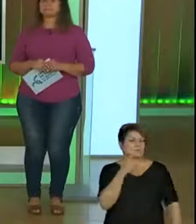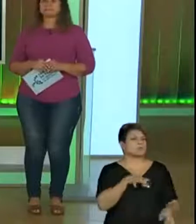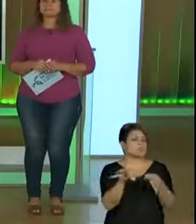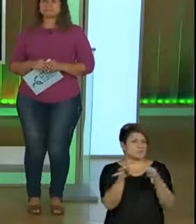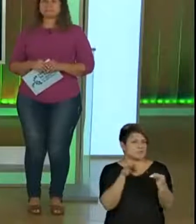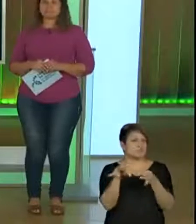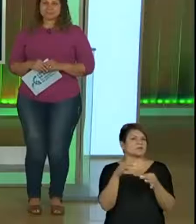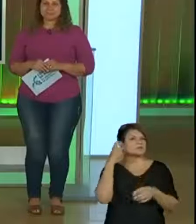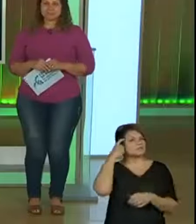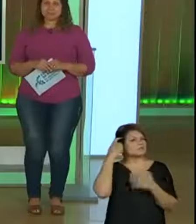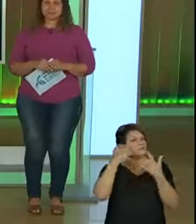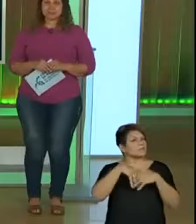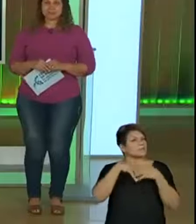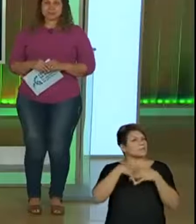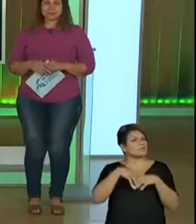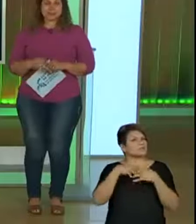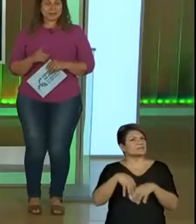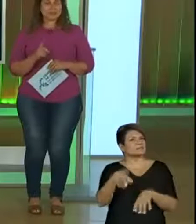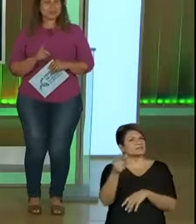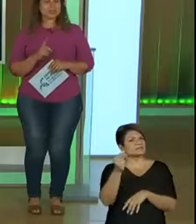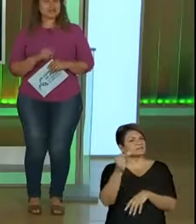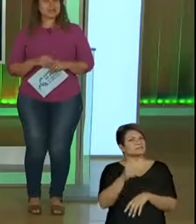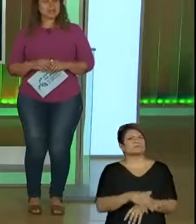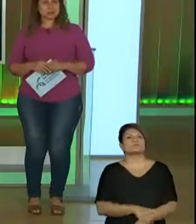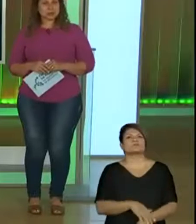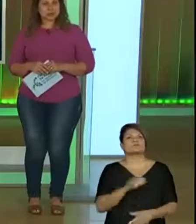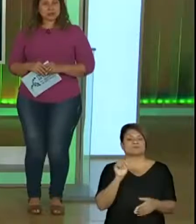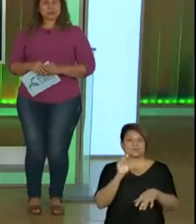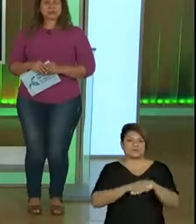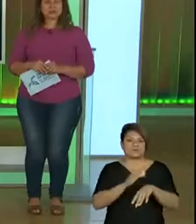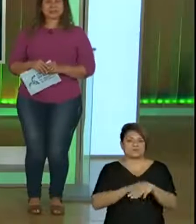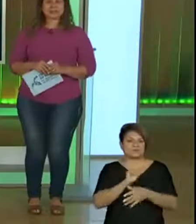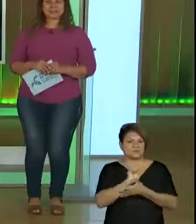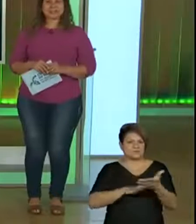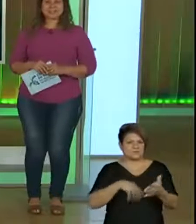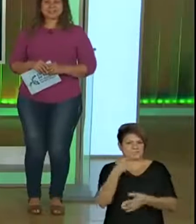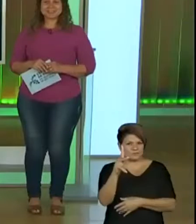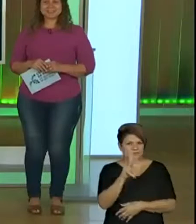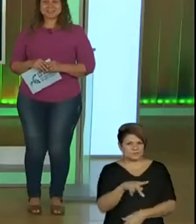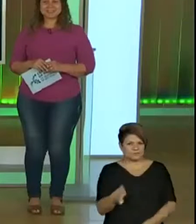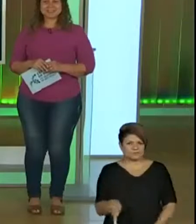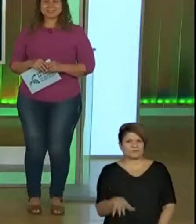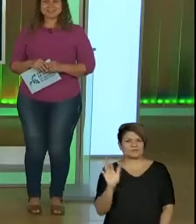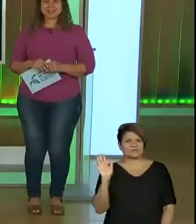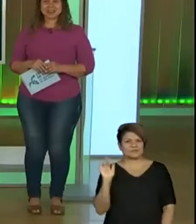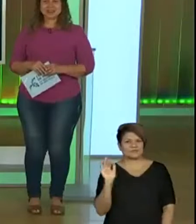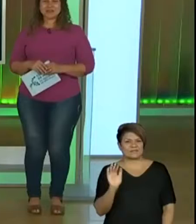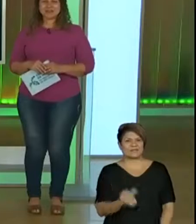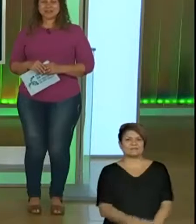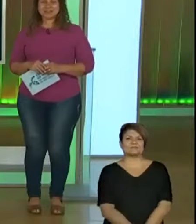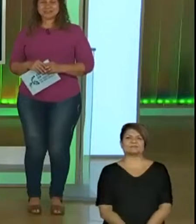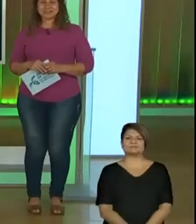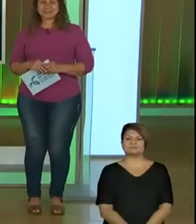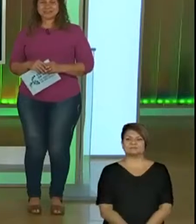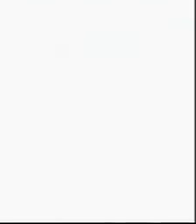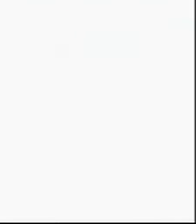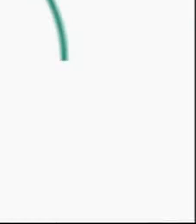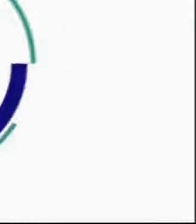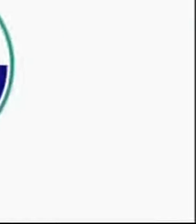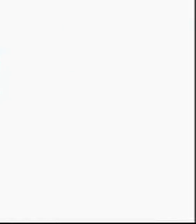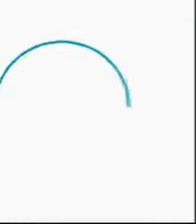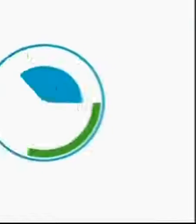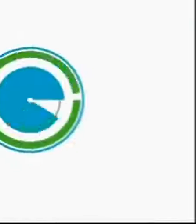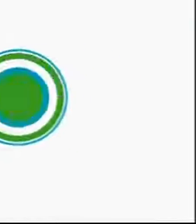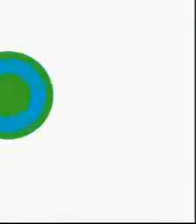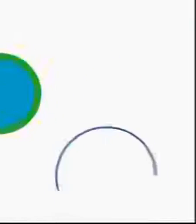a gente vai pensar um pouquinho mais em notas. E faça as atividades dos seus professores. Até breve. Tchau. Tchau.